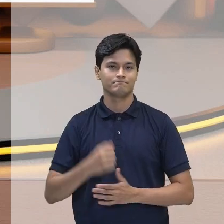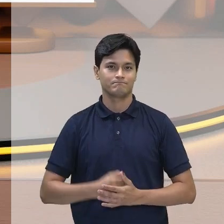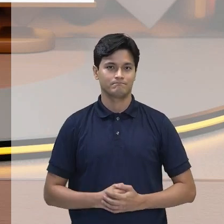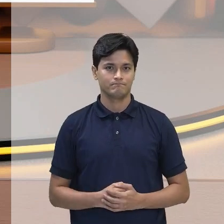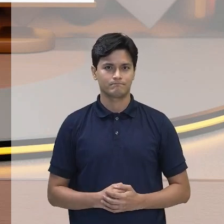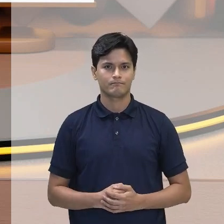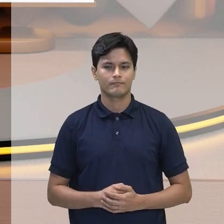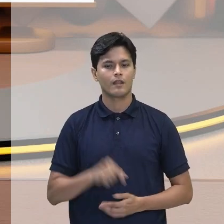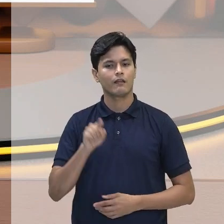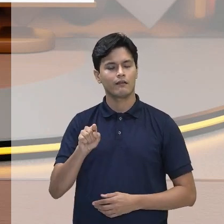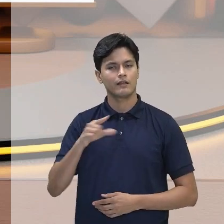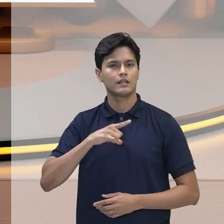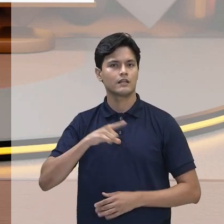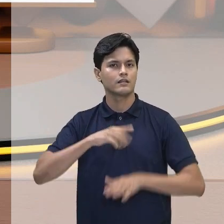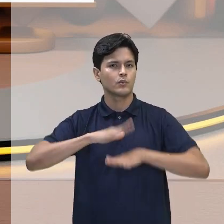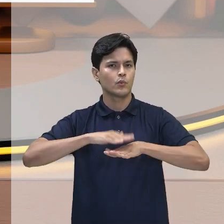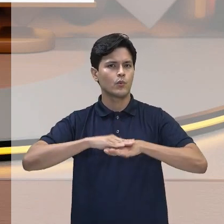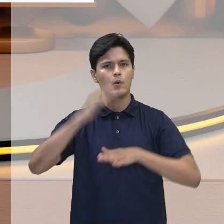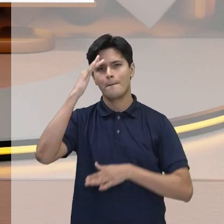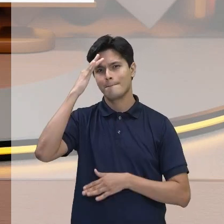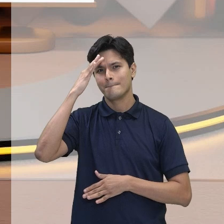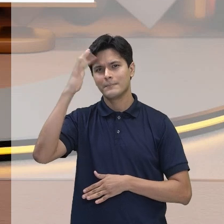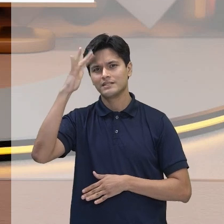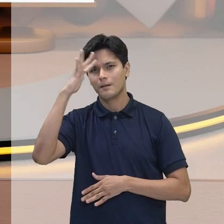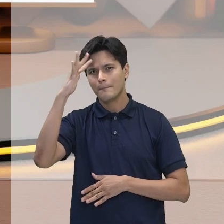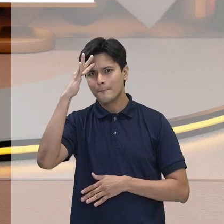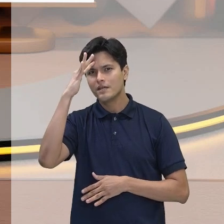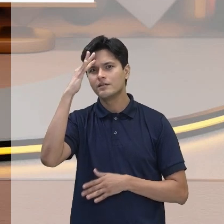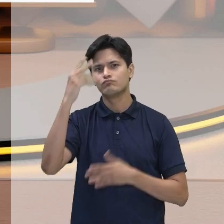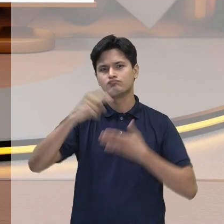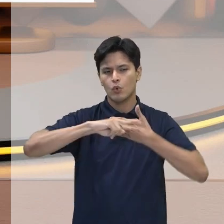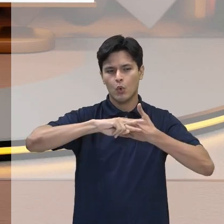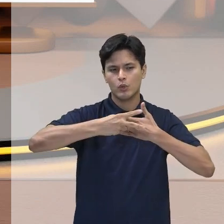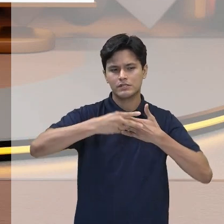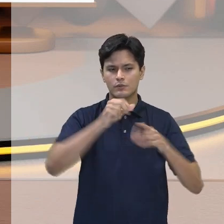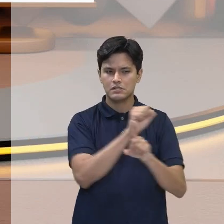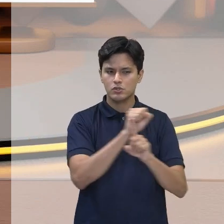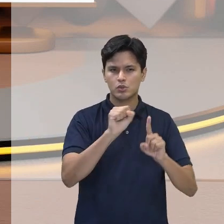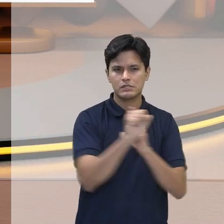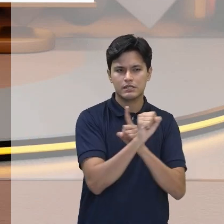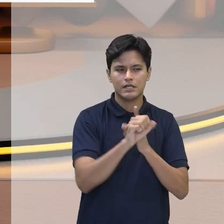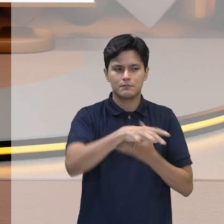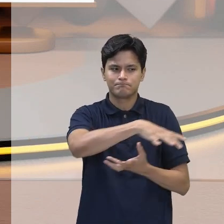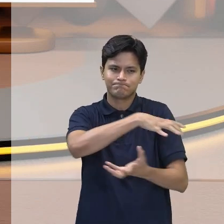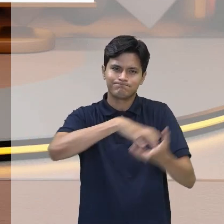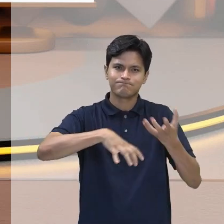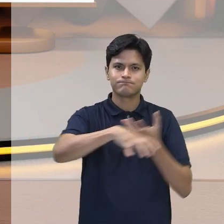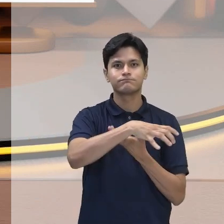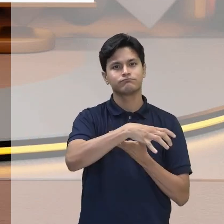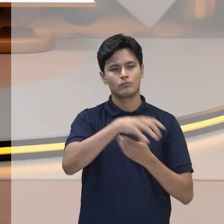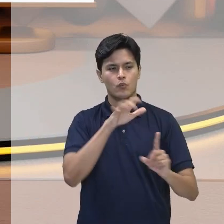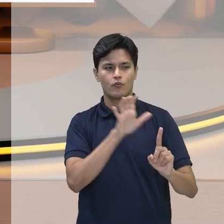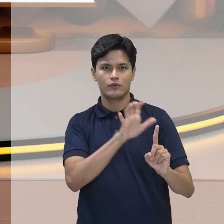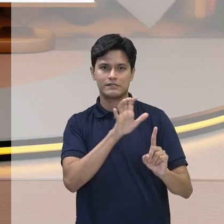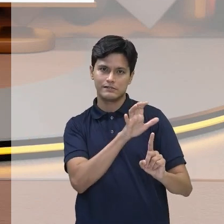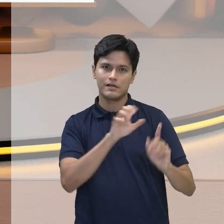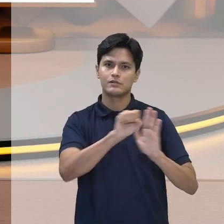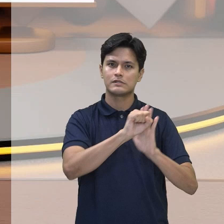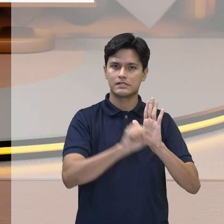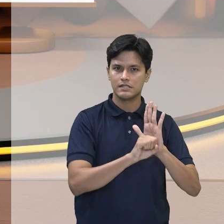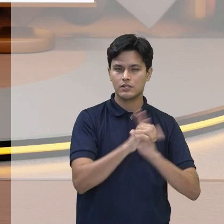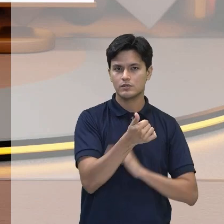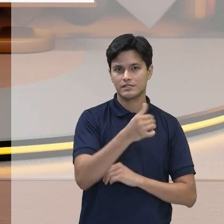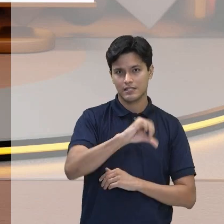O pensamento de Nietzsche, ele vai mexer com toda a sociedade ali do século XIX. Tá? O